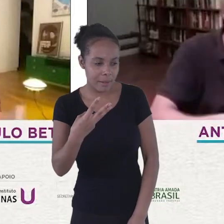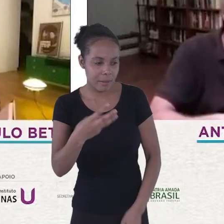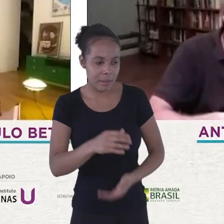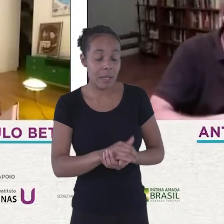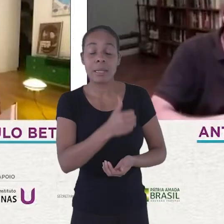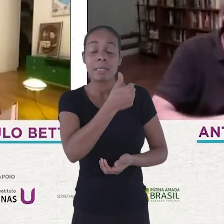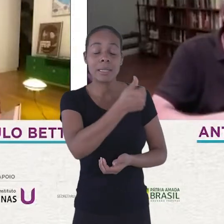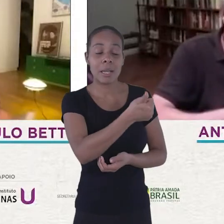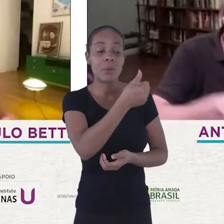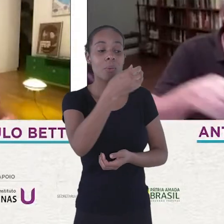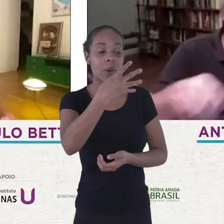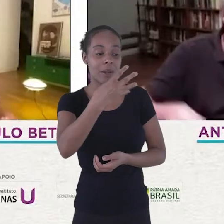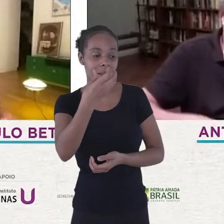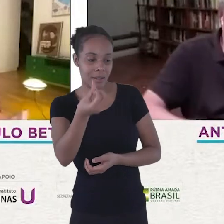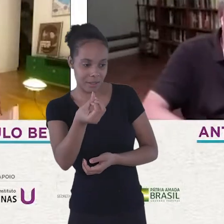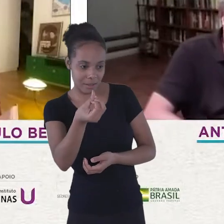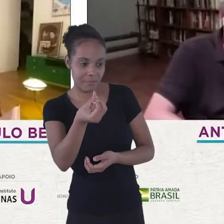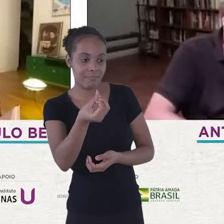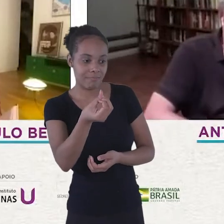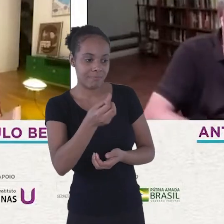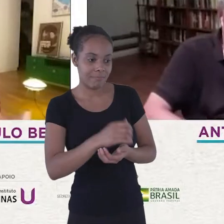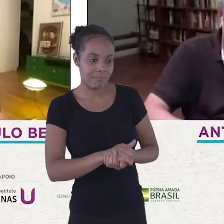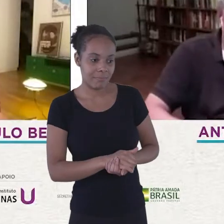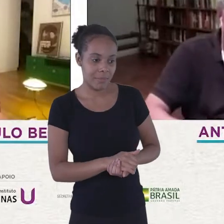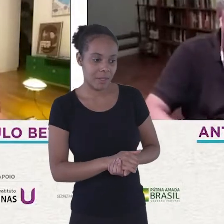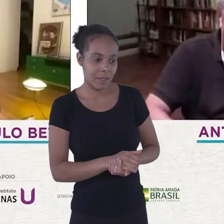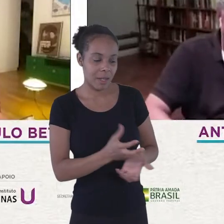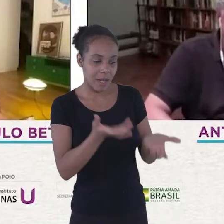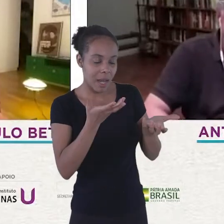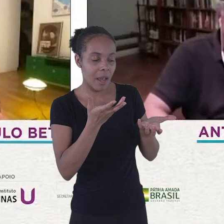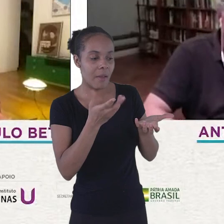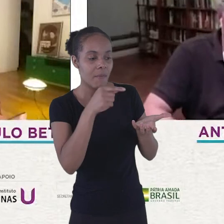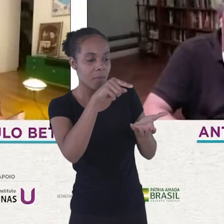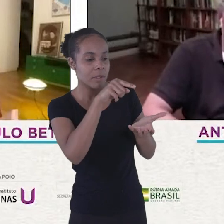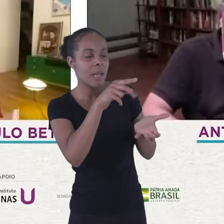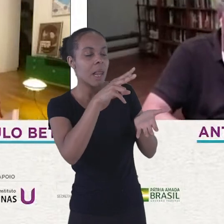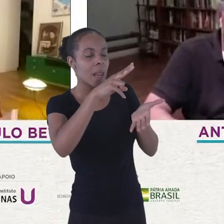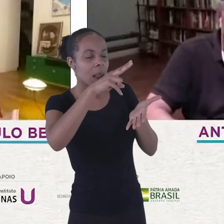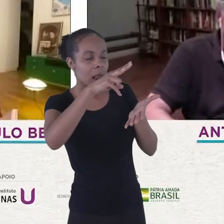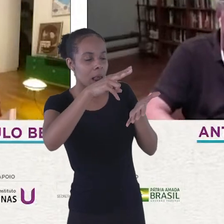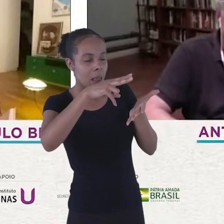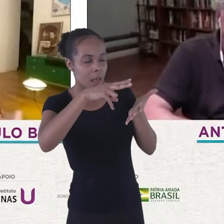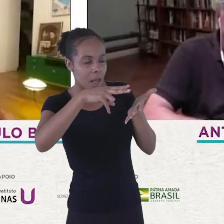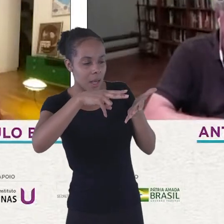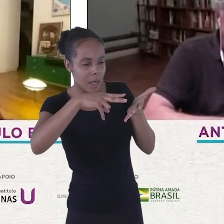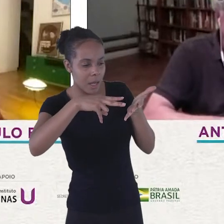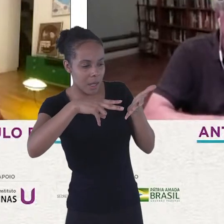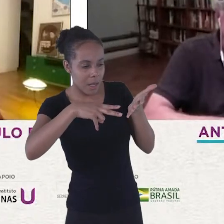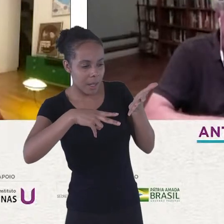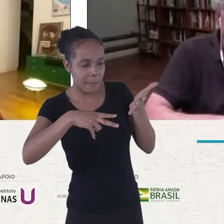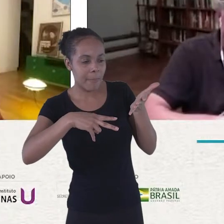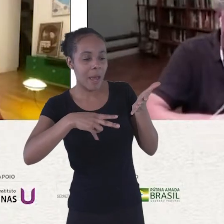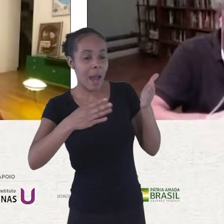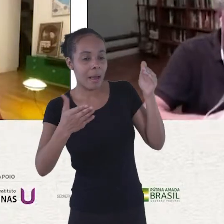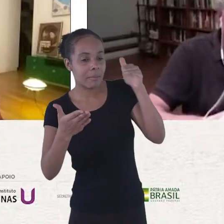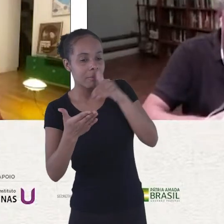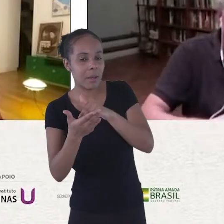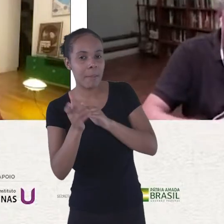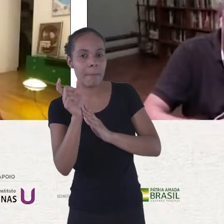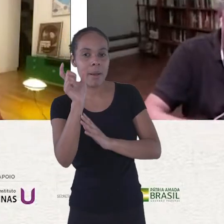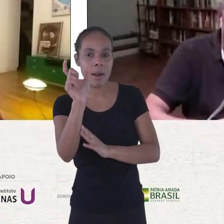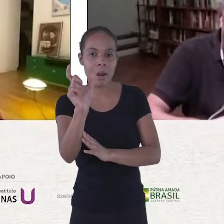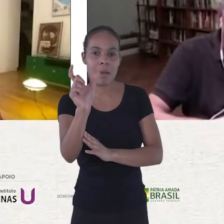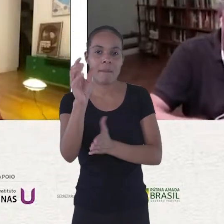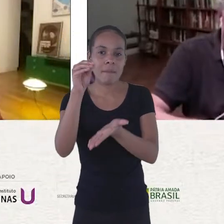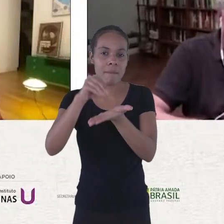146, está aqui. Mas eu queria que você parasse, inclusive porque muda de assunto, na palavra falta de compaixão.